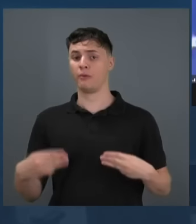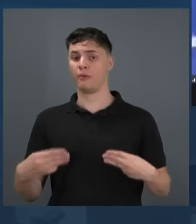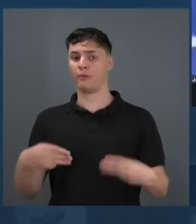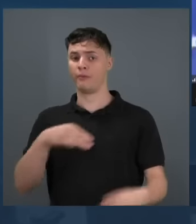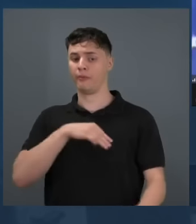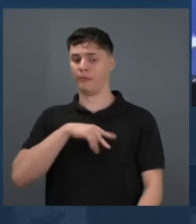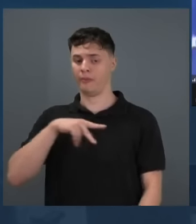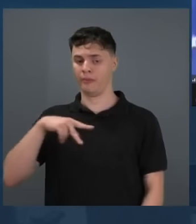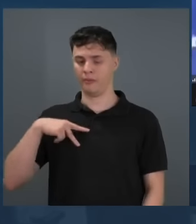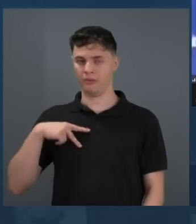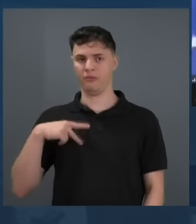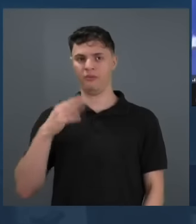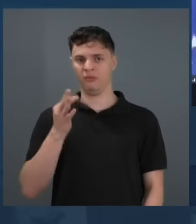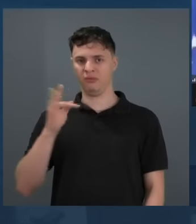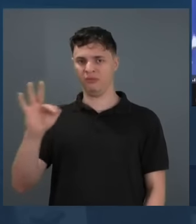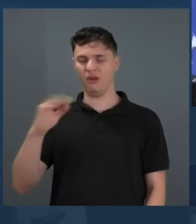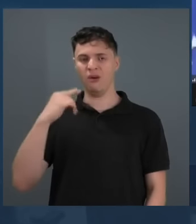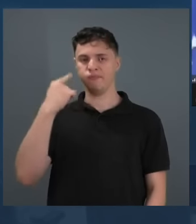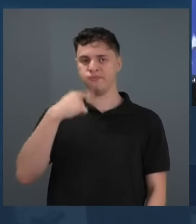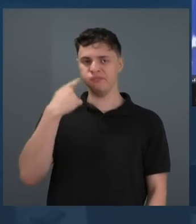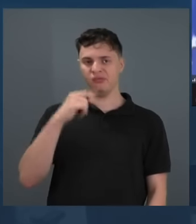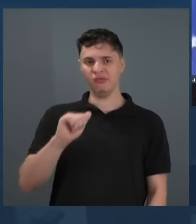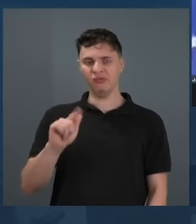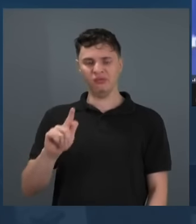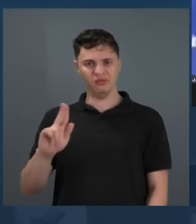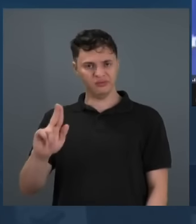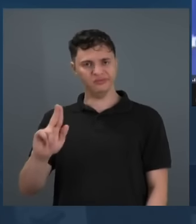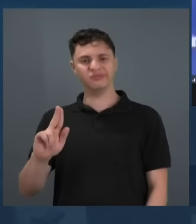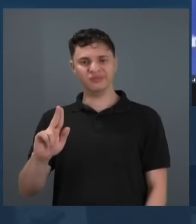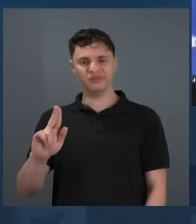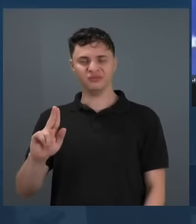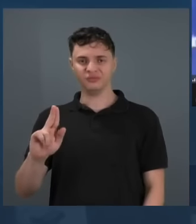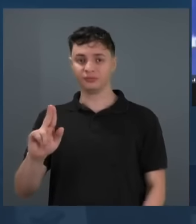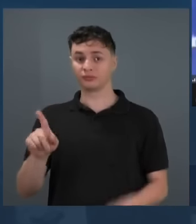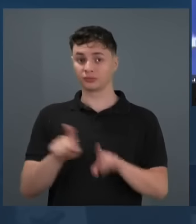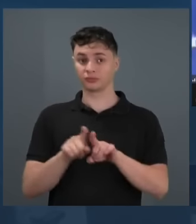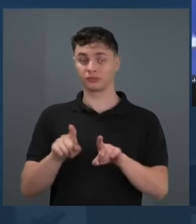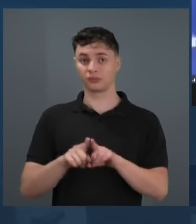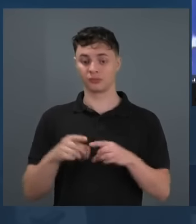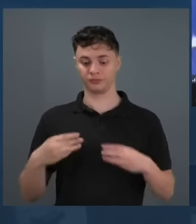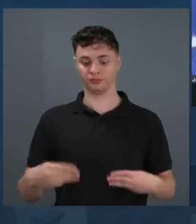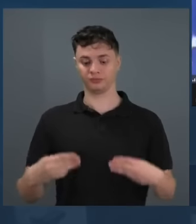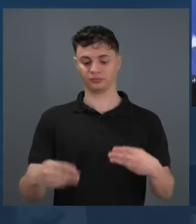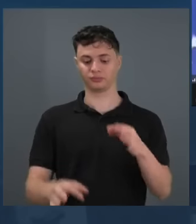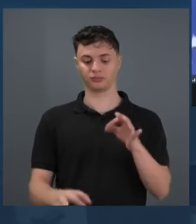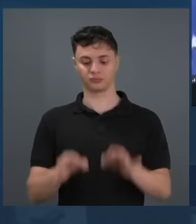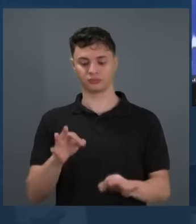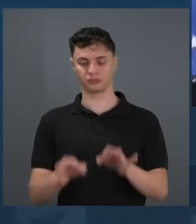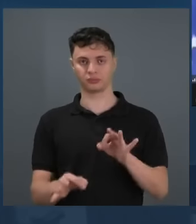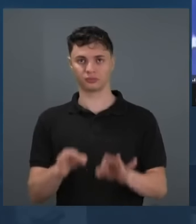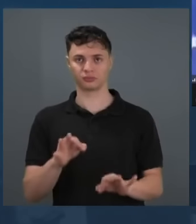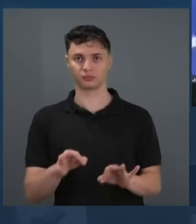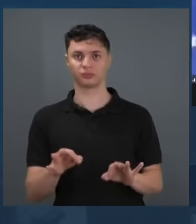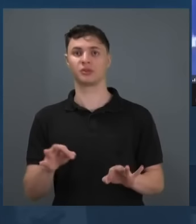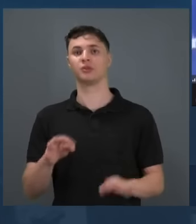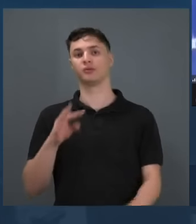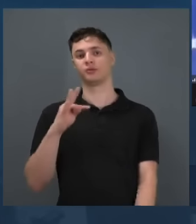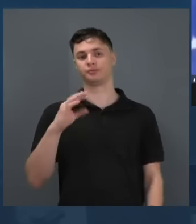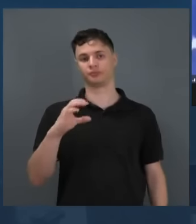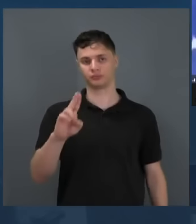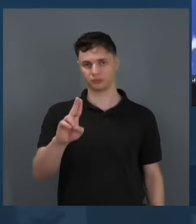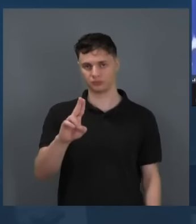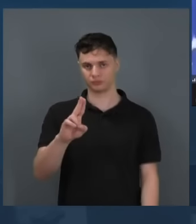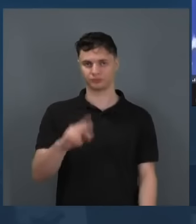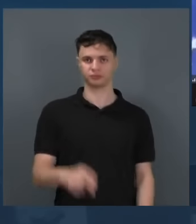Federal, a Advocacia Geral da União, AGU, o Ministério da Justiça e o Tribunal de Contas